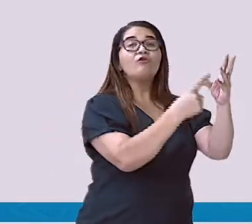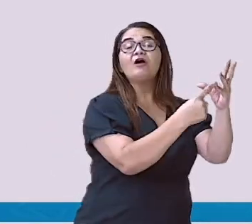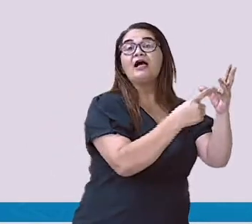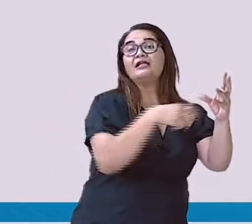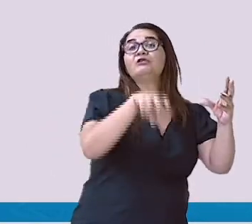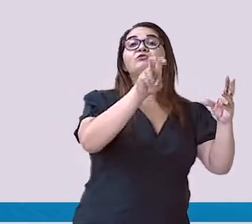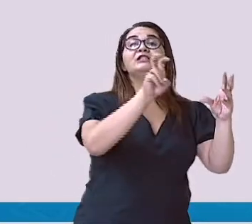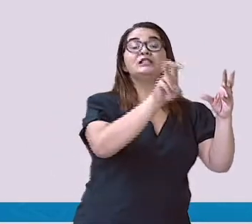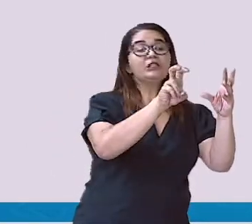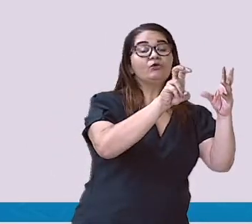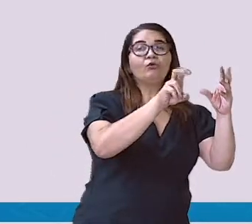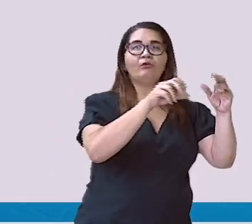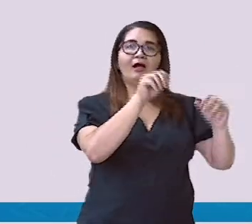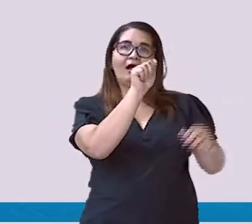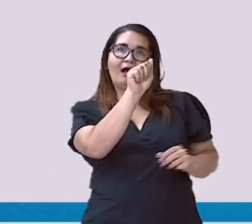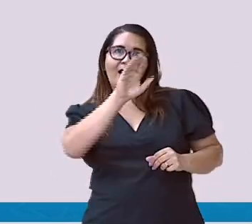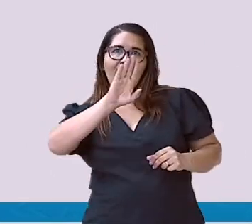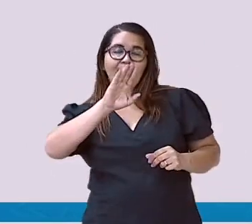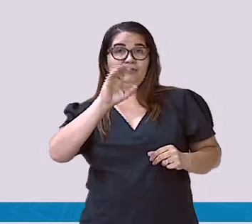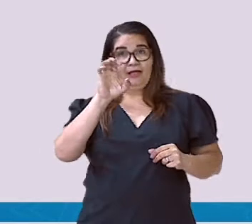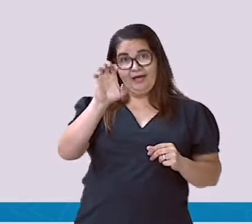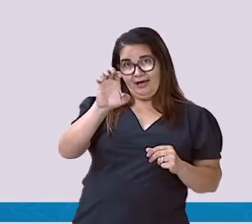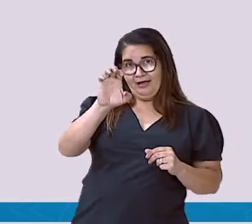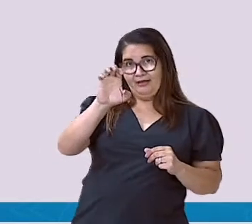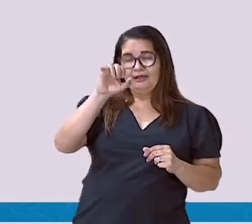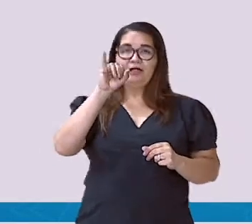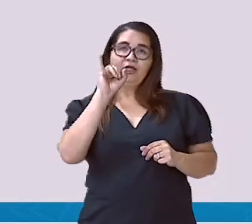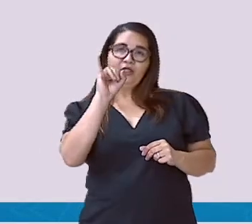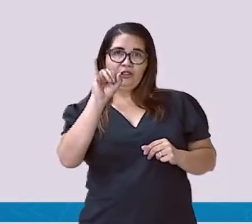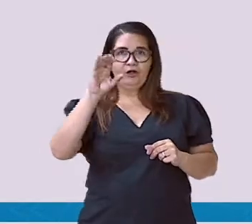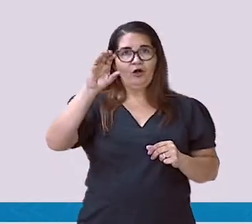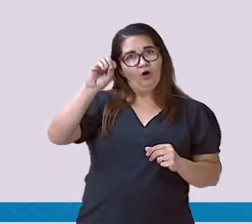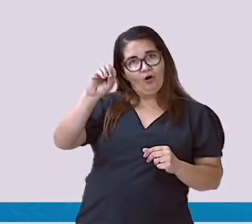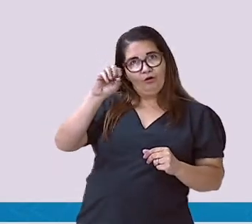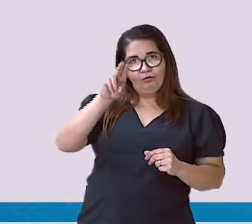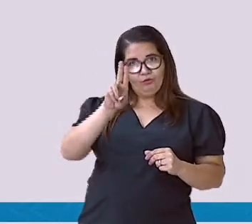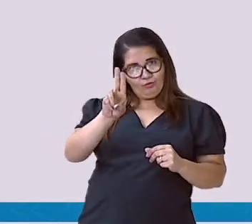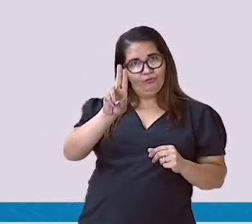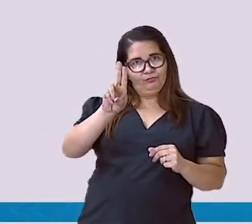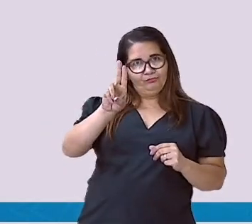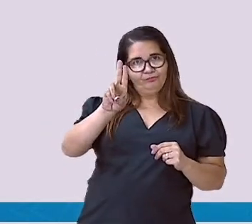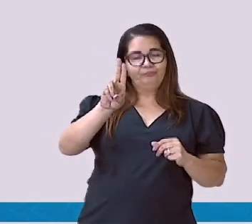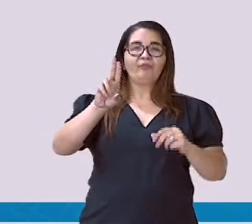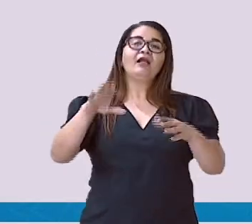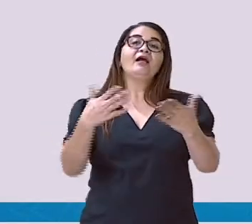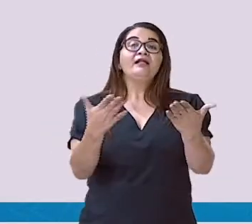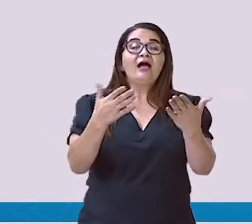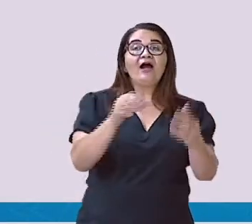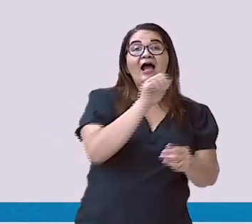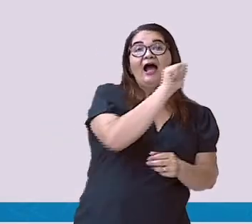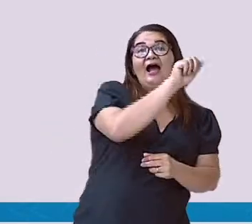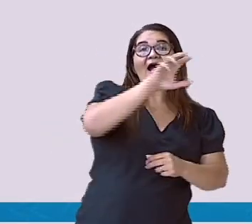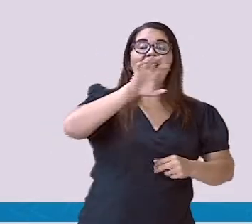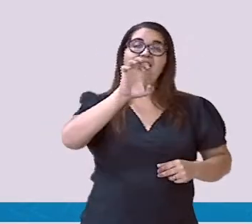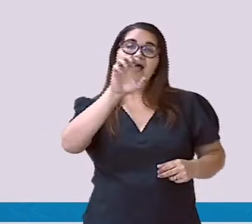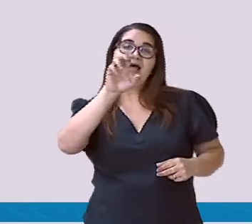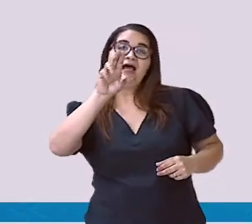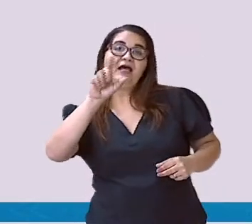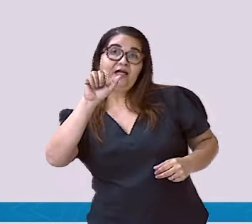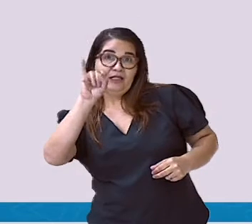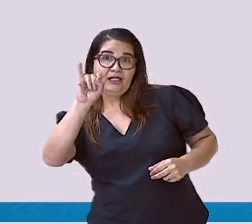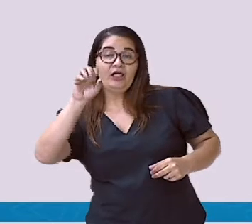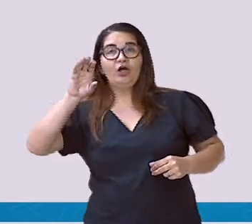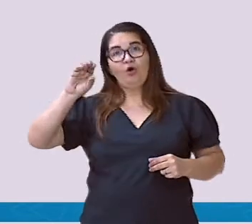vogais. A, E, I, O, U. A, E, I, O, U. São